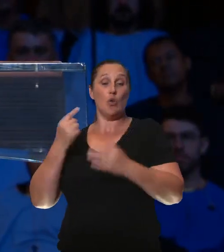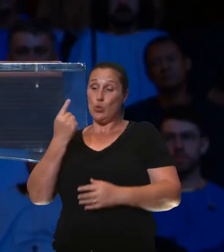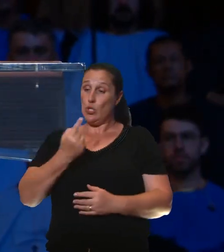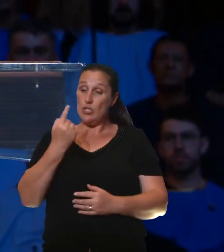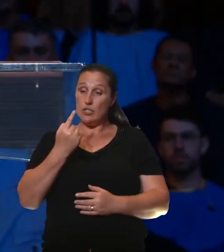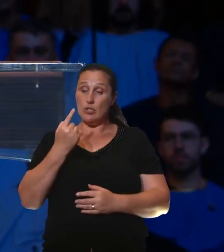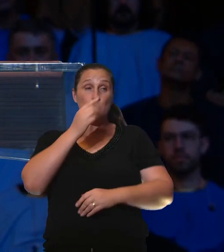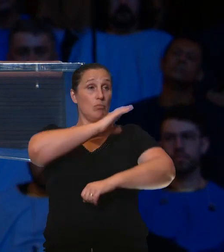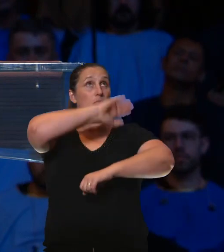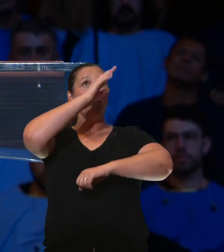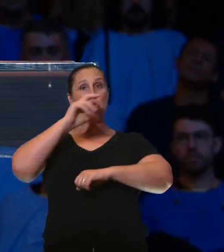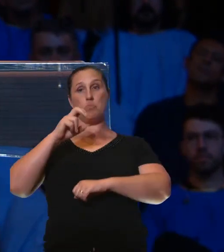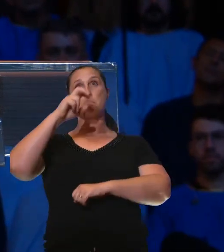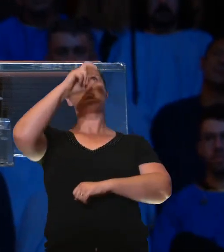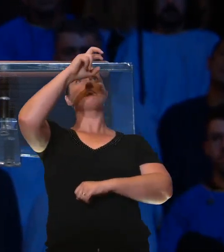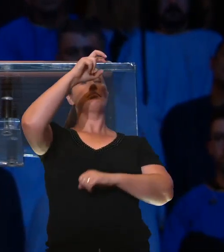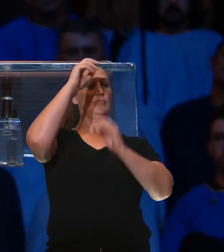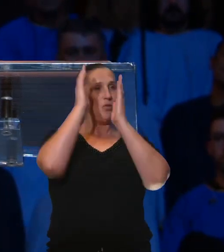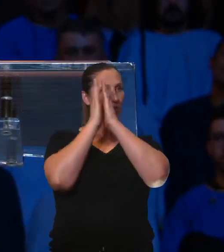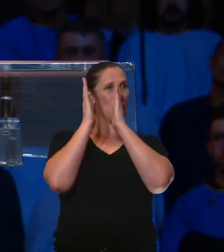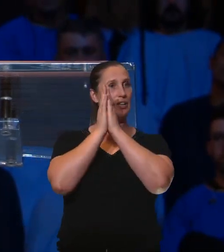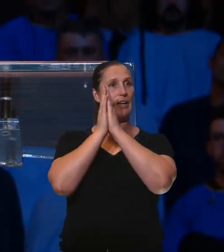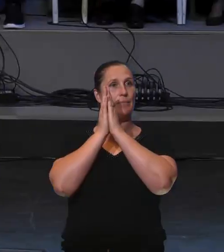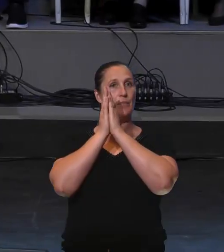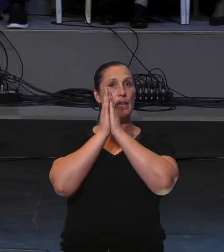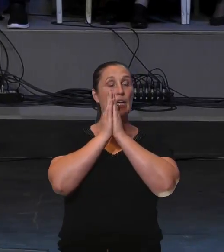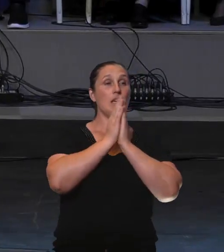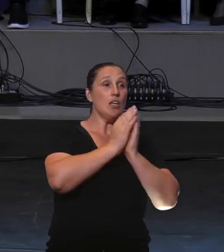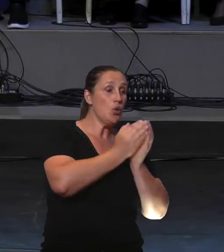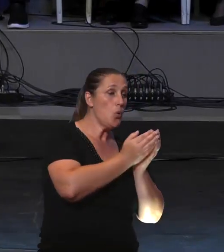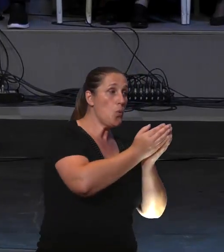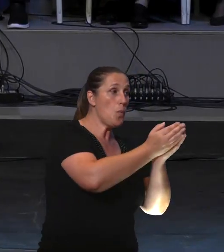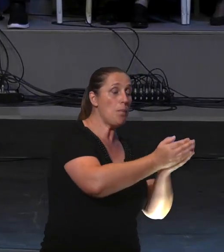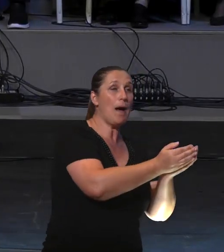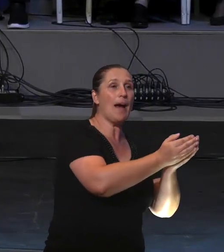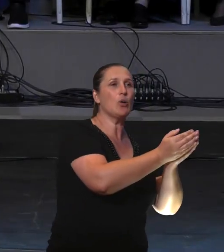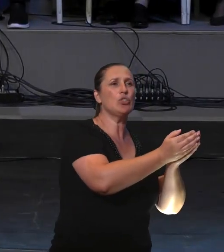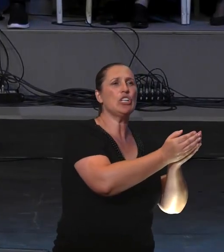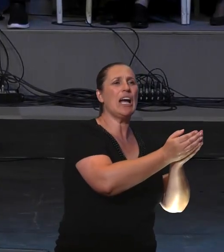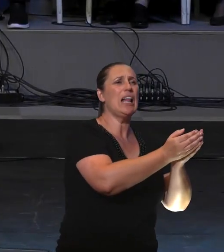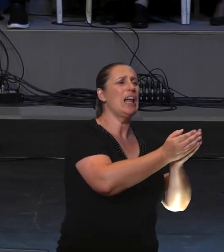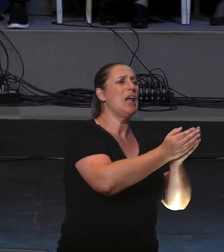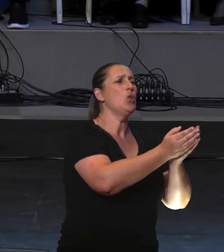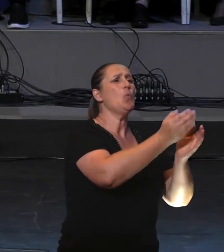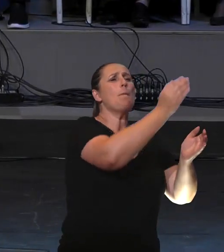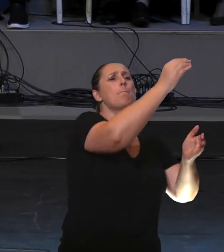orar. E a Bíblia diz que o barco já estava no meio do caminho,